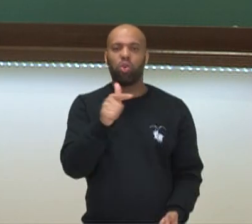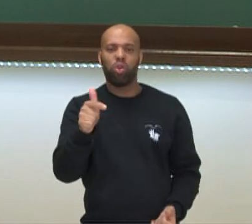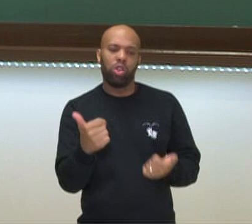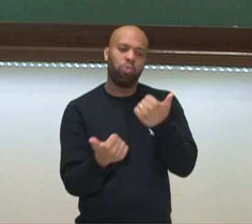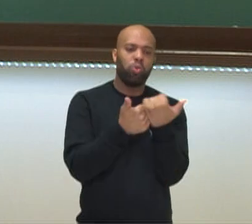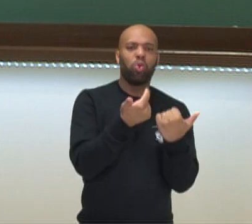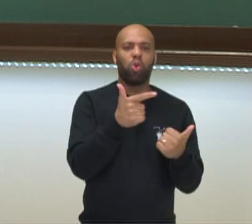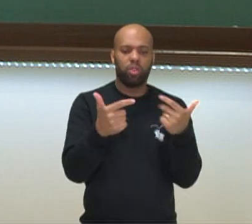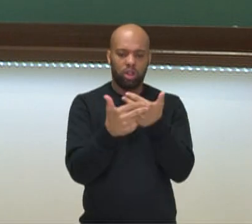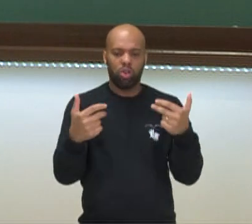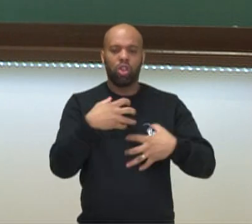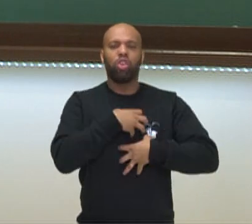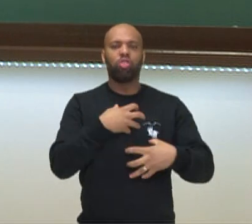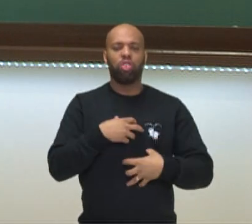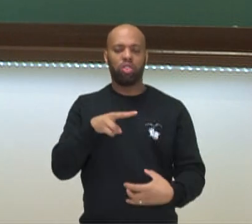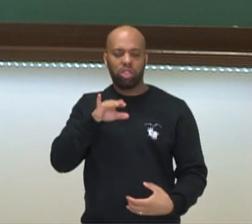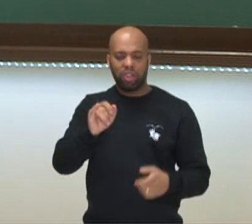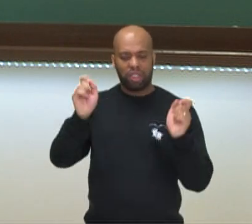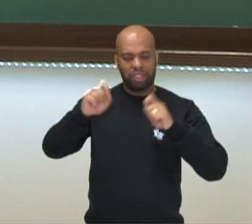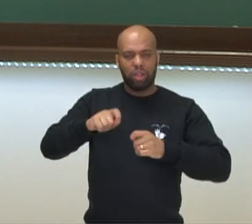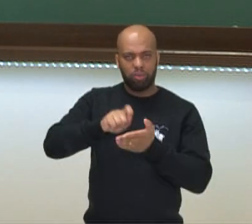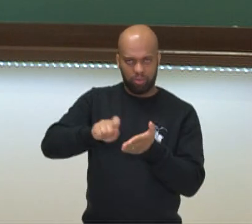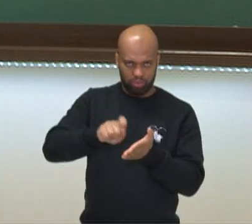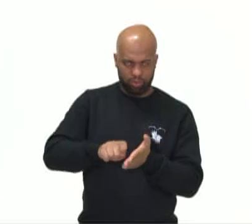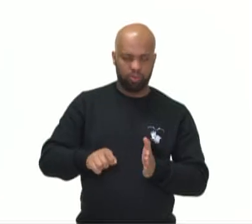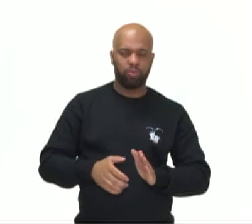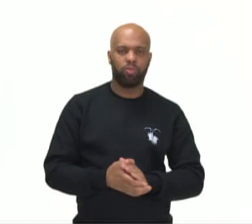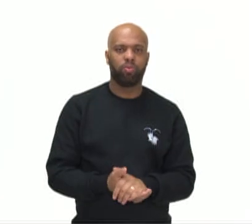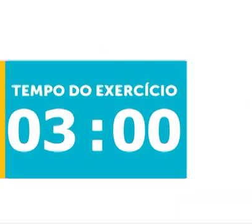vejam de que forma que ele se apresenta, de que forma que vai ficar.